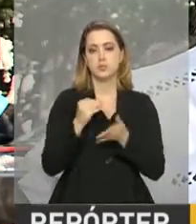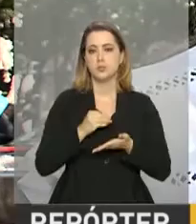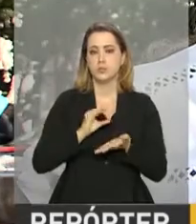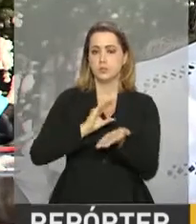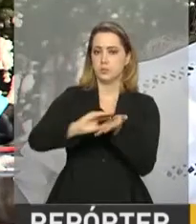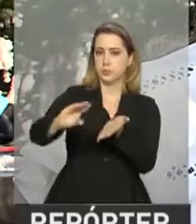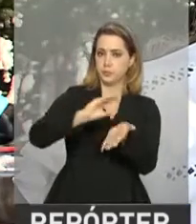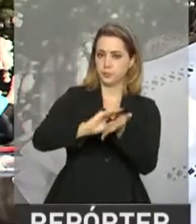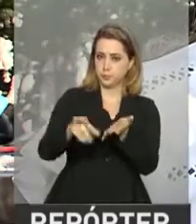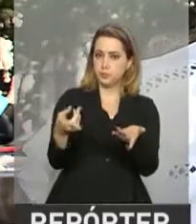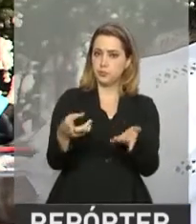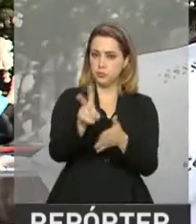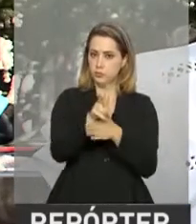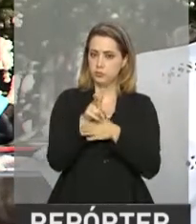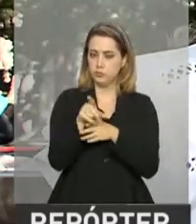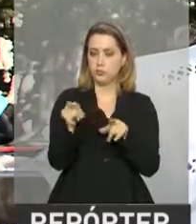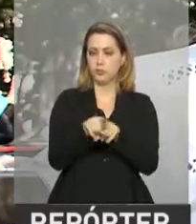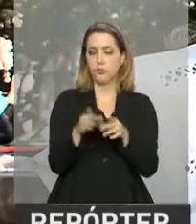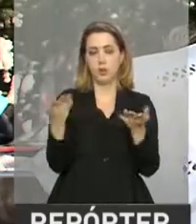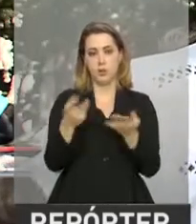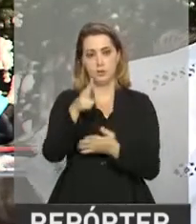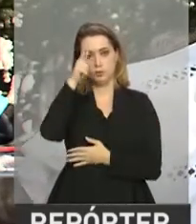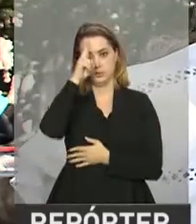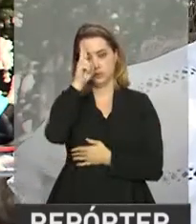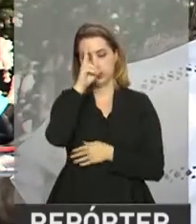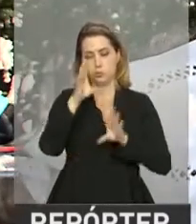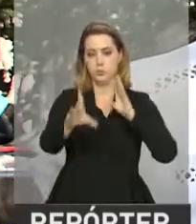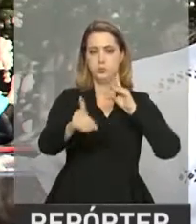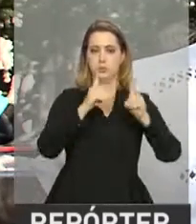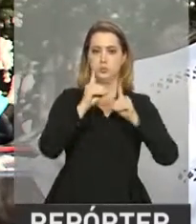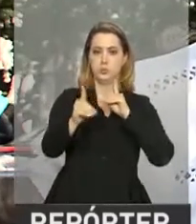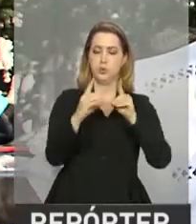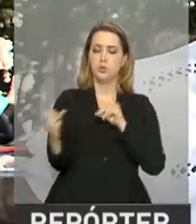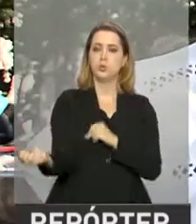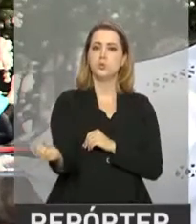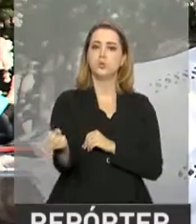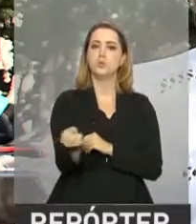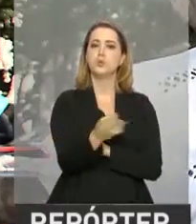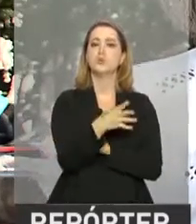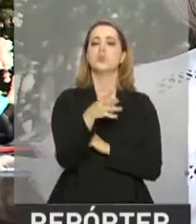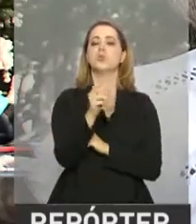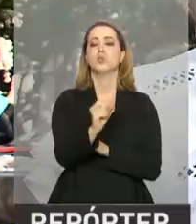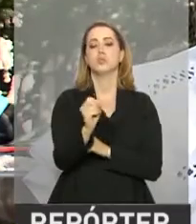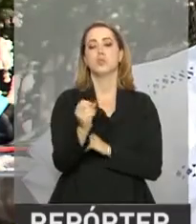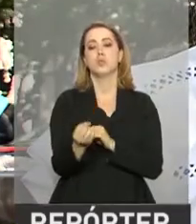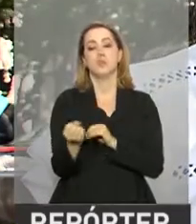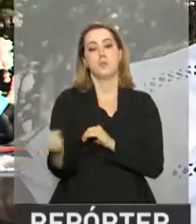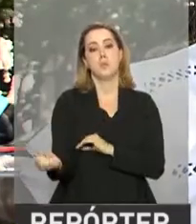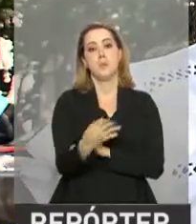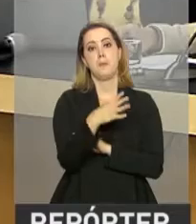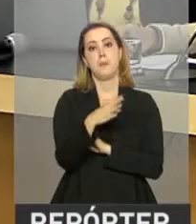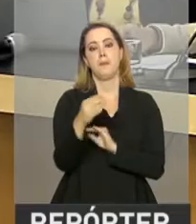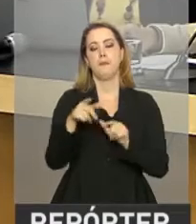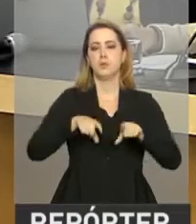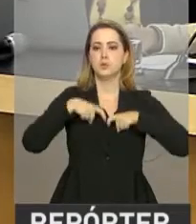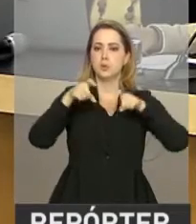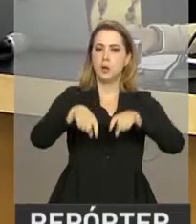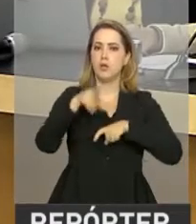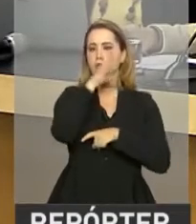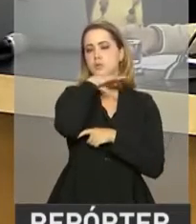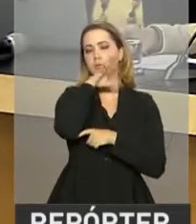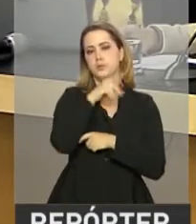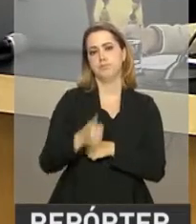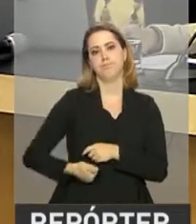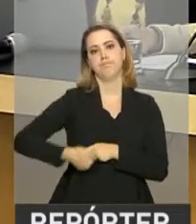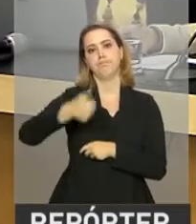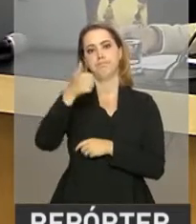produtores o evento desta segunda feira pretende discutir novas ações para uma agropecuária sustentável a parceria do ministério